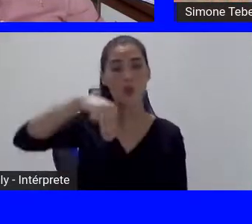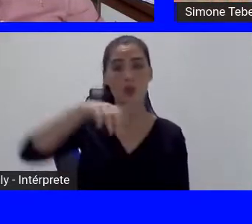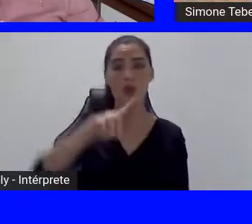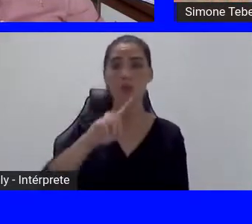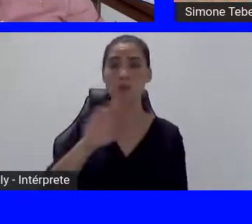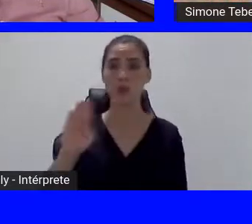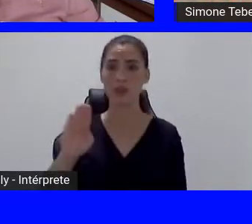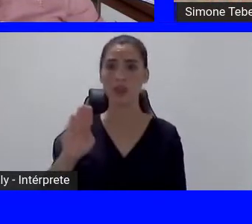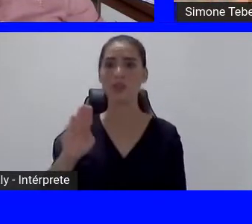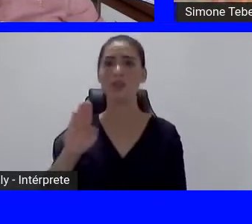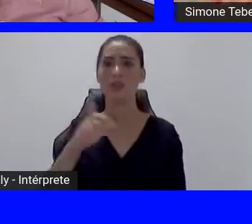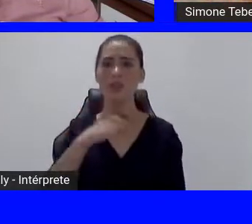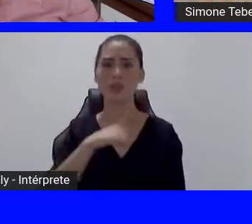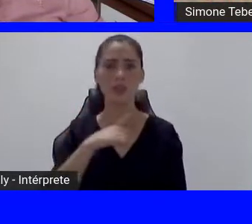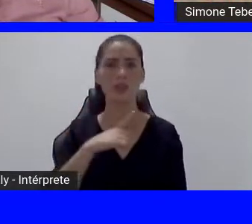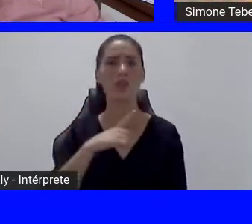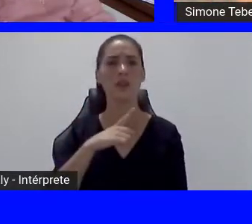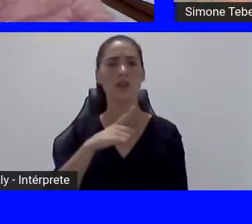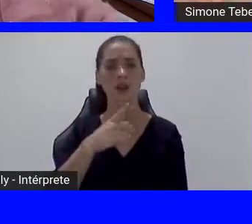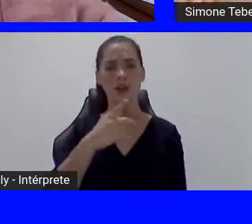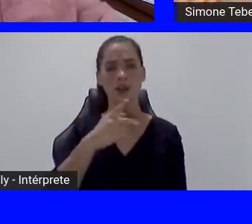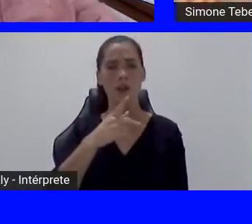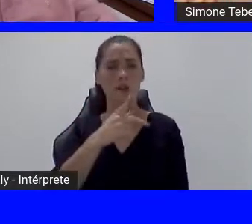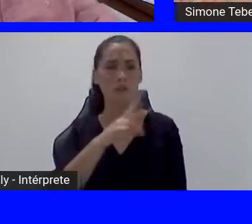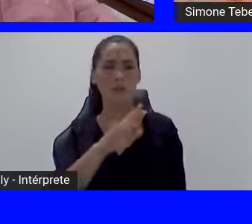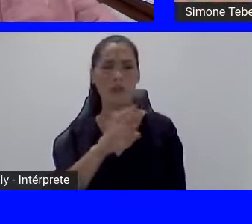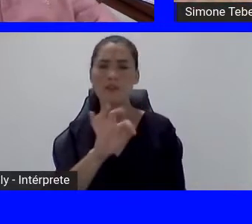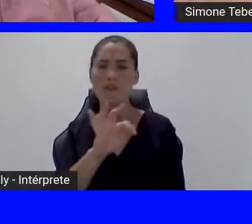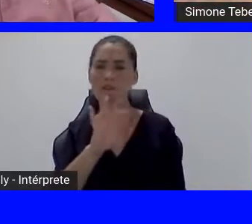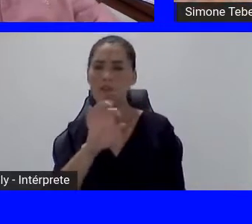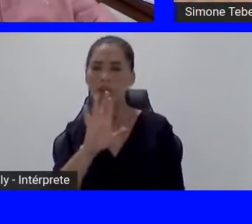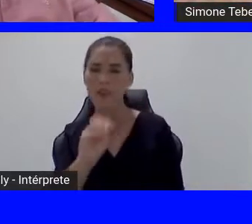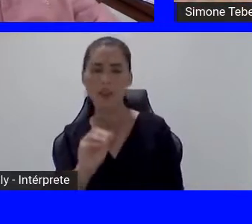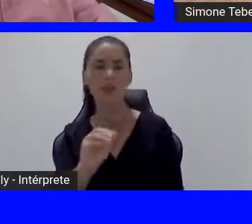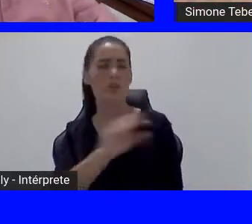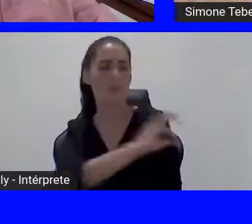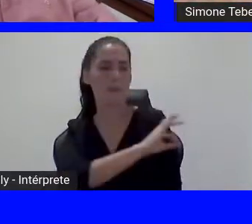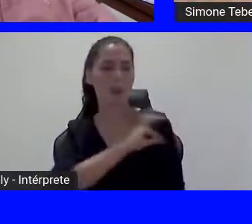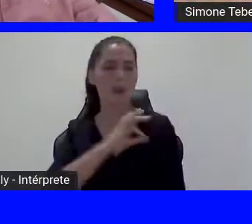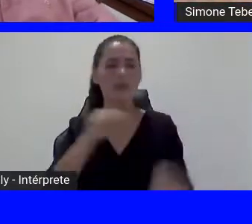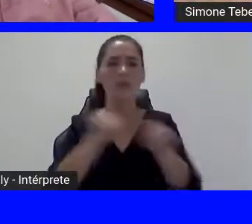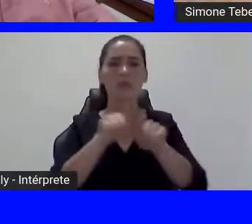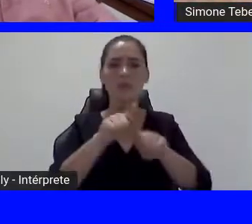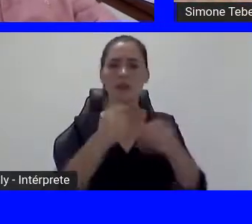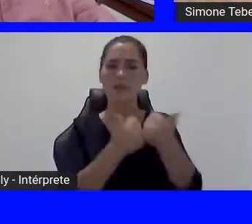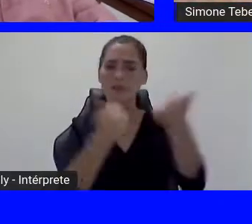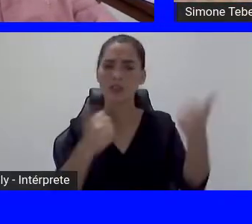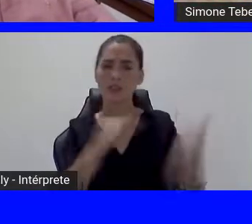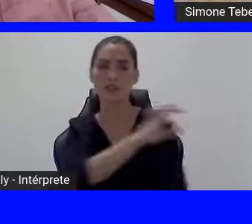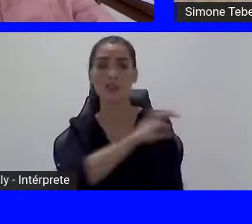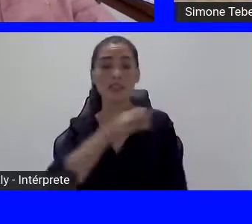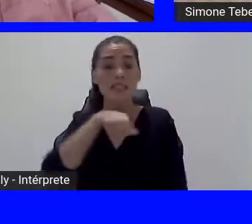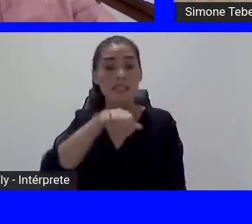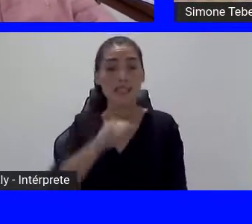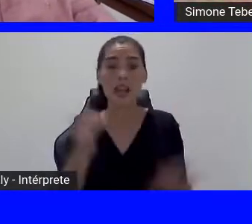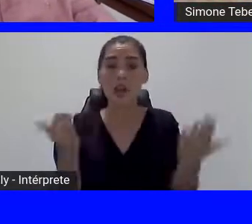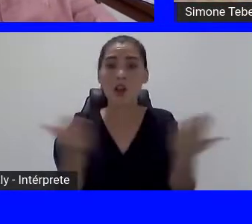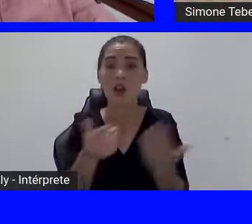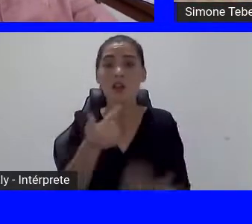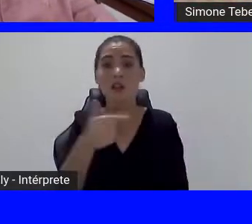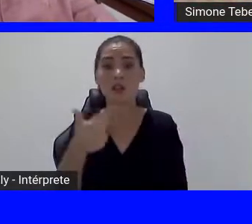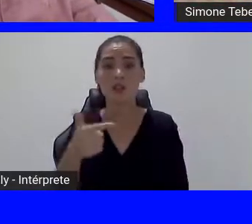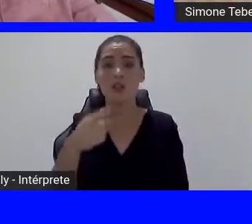de prefeitos, vice-prefeitos, vereadores e maior número de filiados. Se nós não tivermos uma pré-candidatura agora, simplesmente o partido